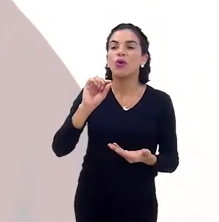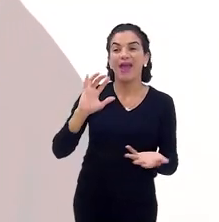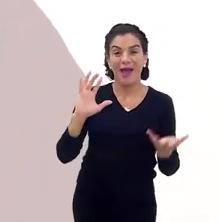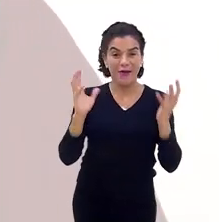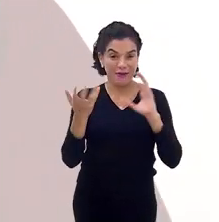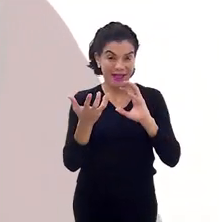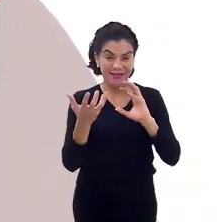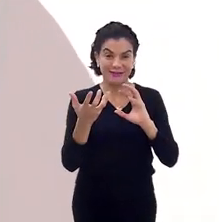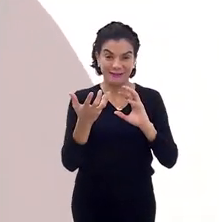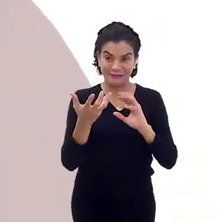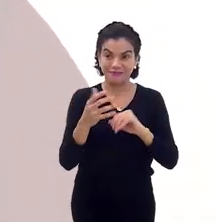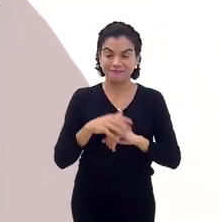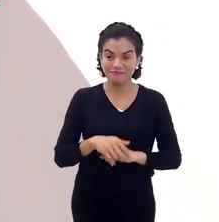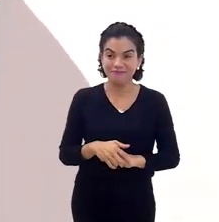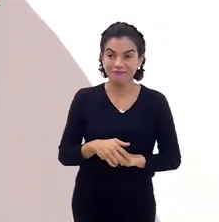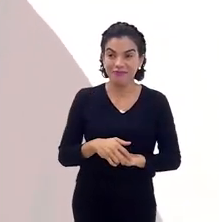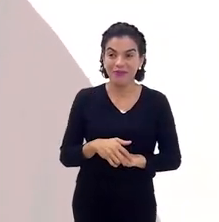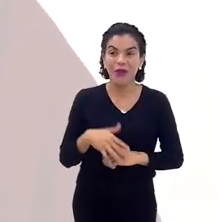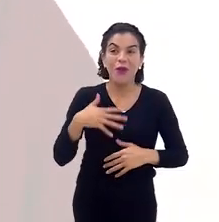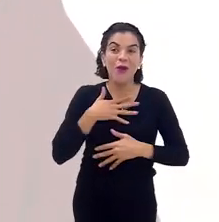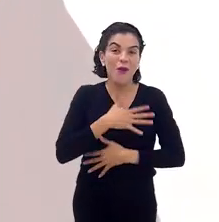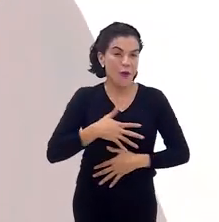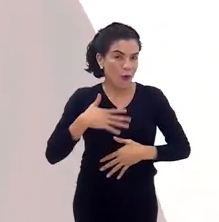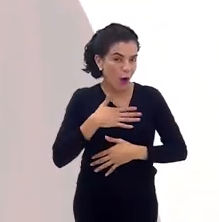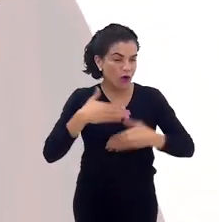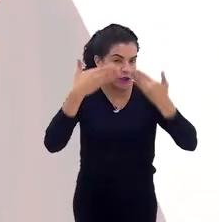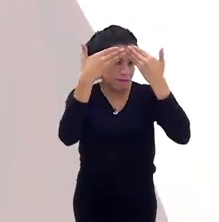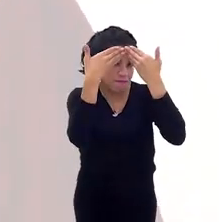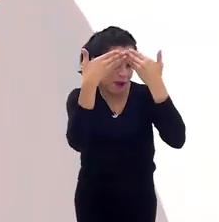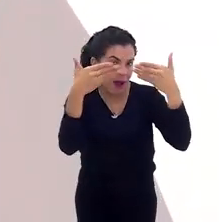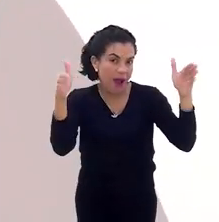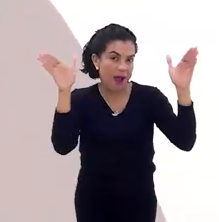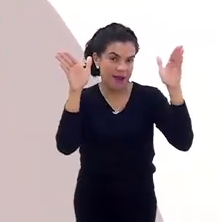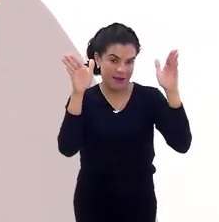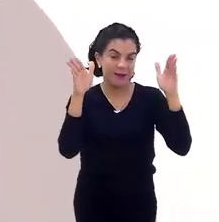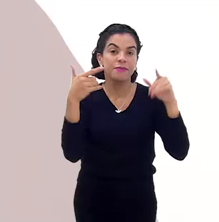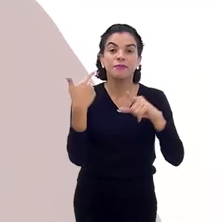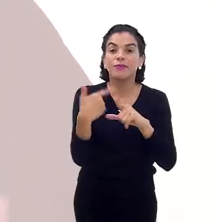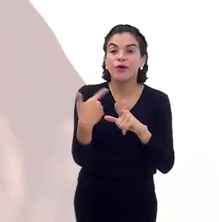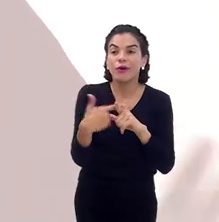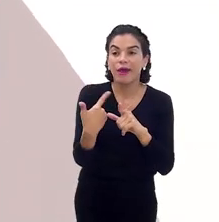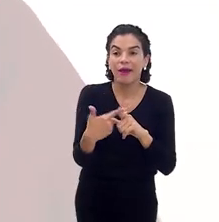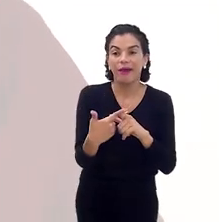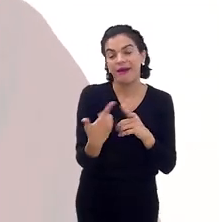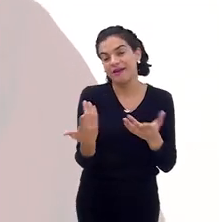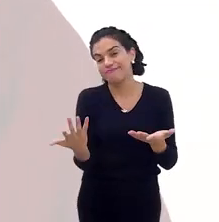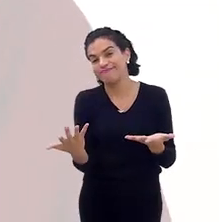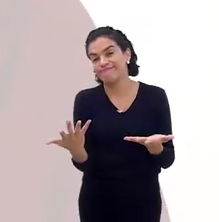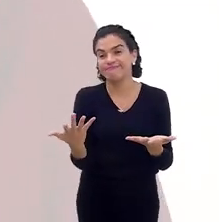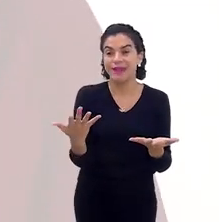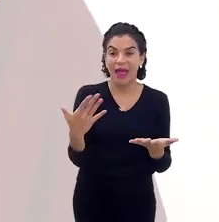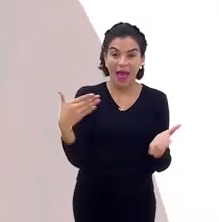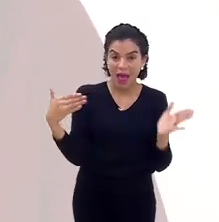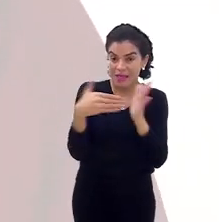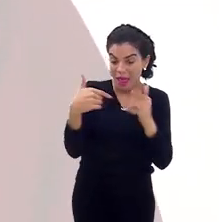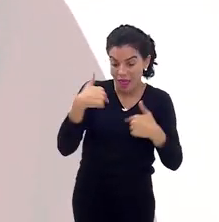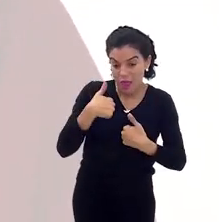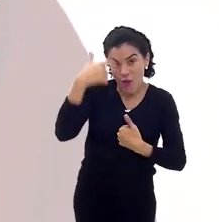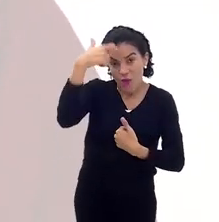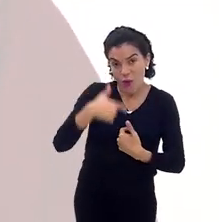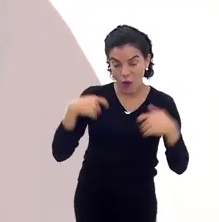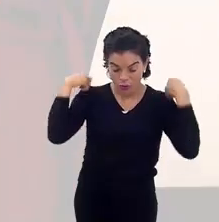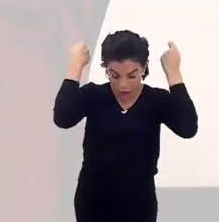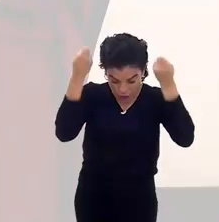que que acontece, né? Aí todo mundo vem, eu gosto muito de desmistificar, né? Assim, porque Certo. também fica essa, assim, né? Eu